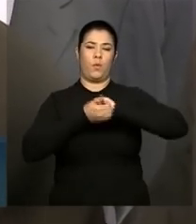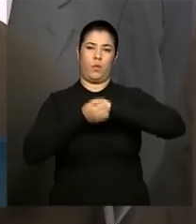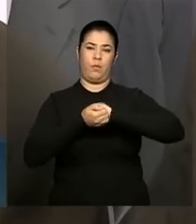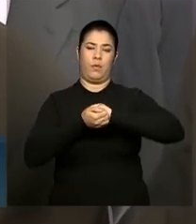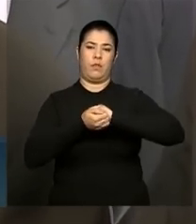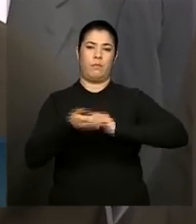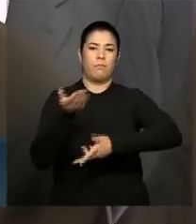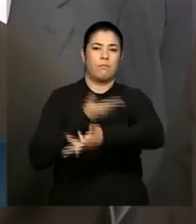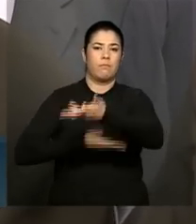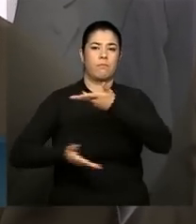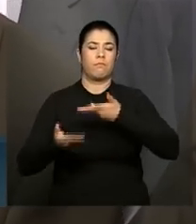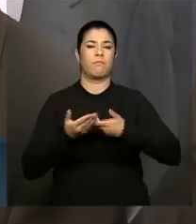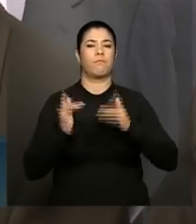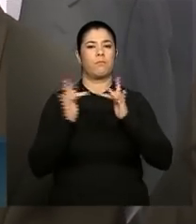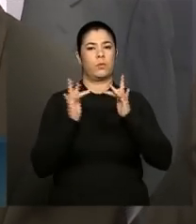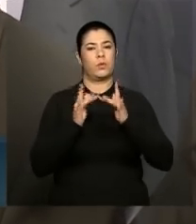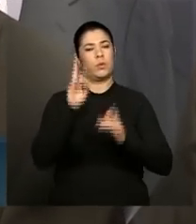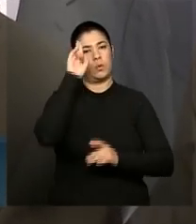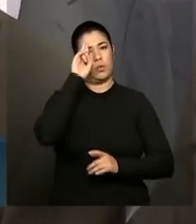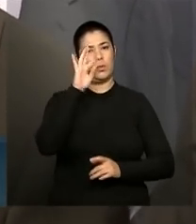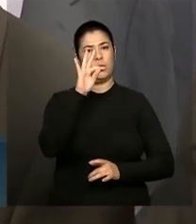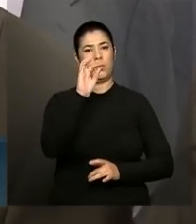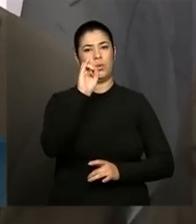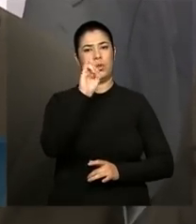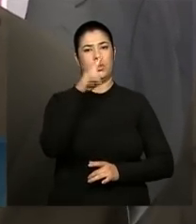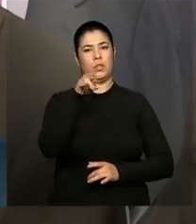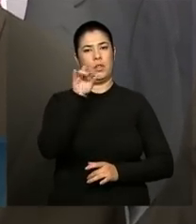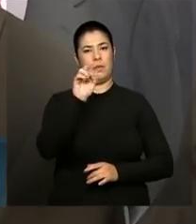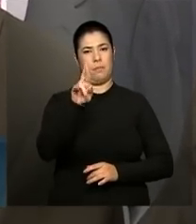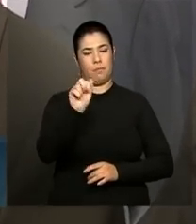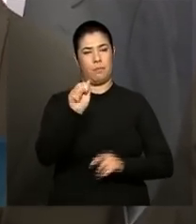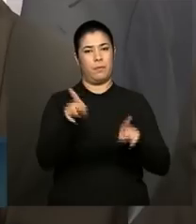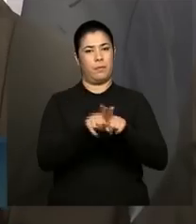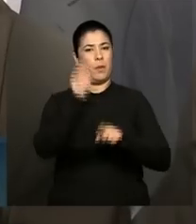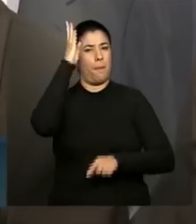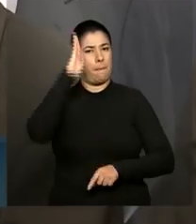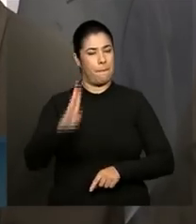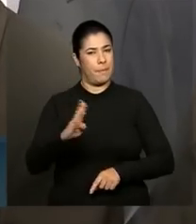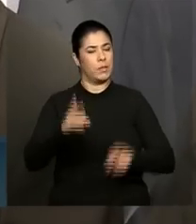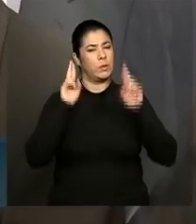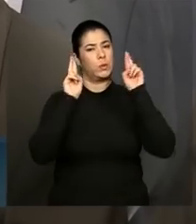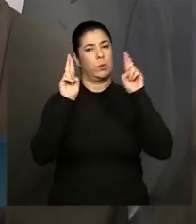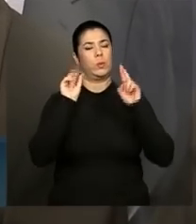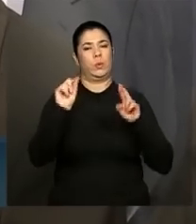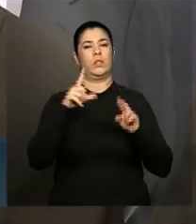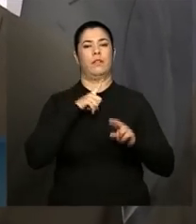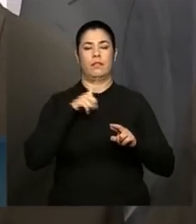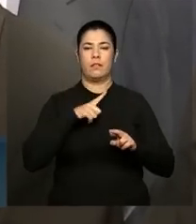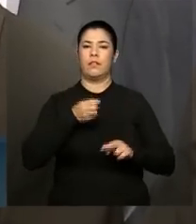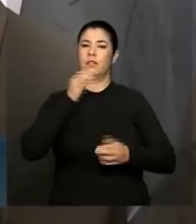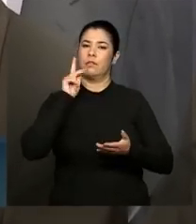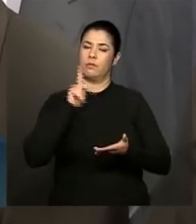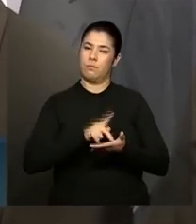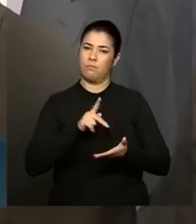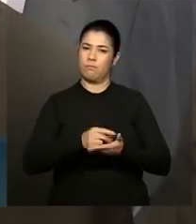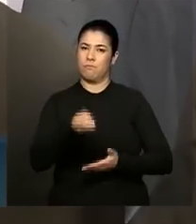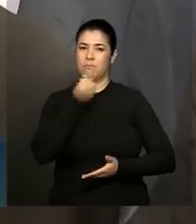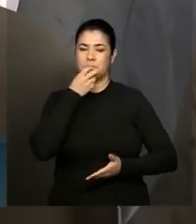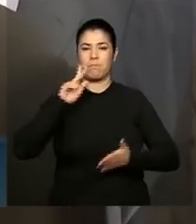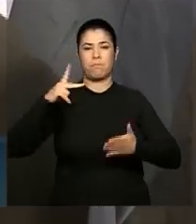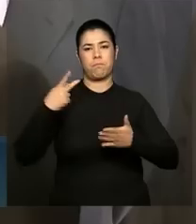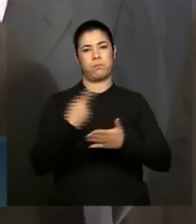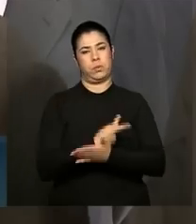nós estabelecemos com o senhor Tsipras. E o Brasil necessariamente torce para que tenha uma boa situação, uma